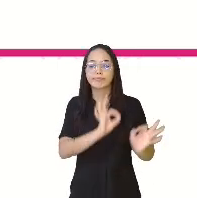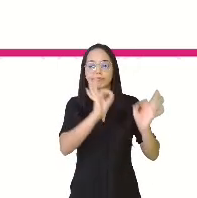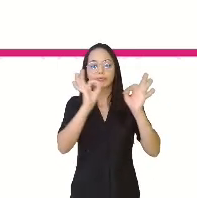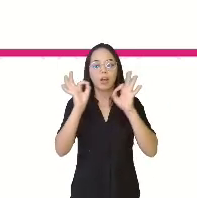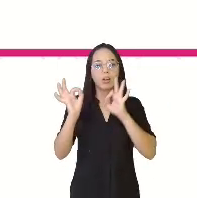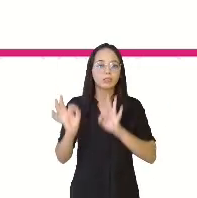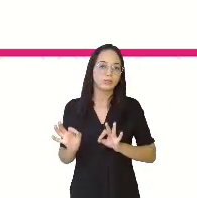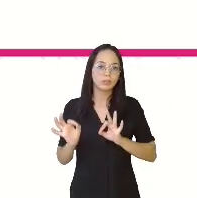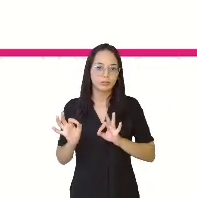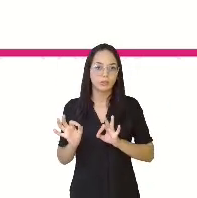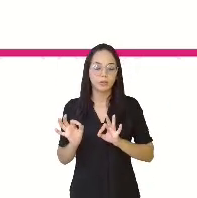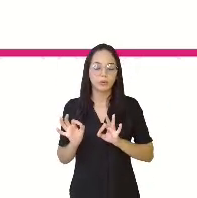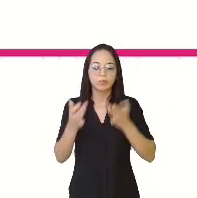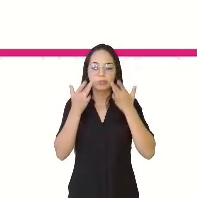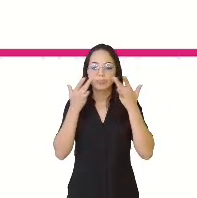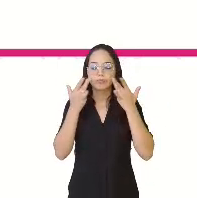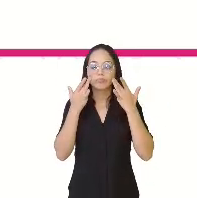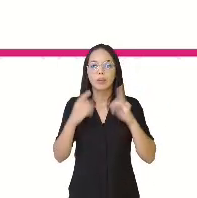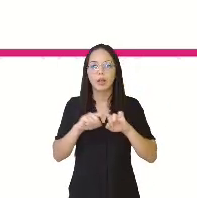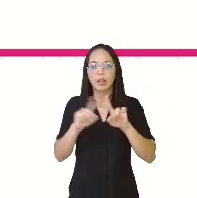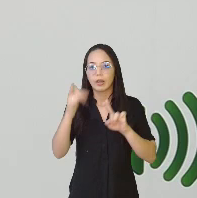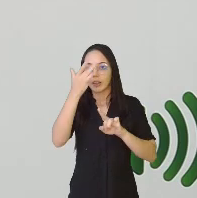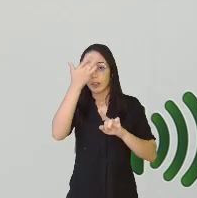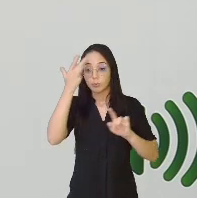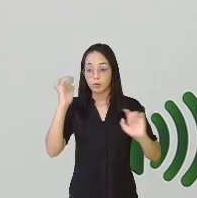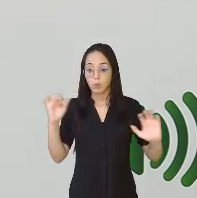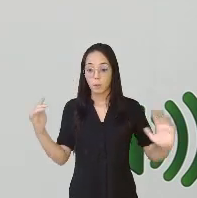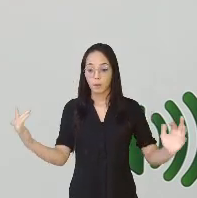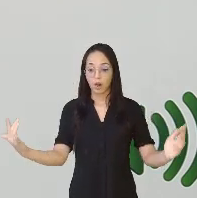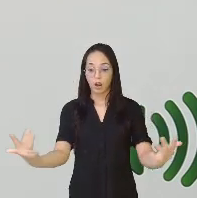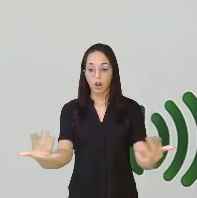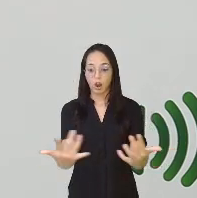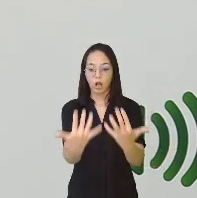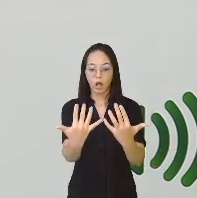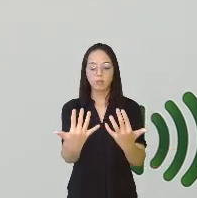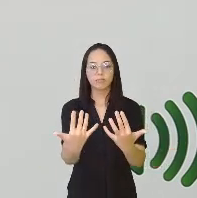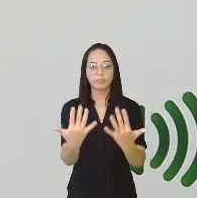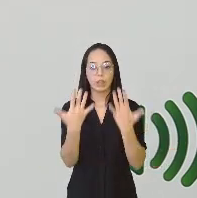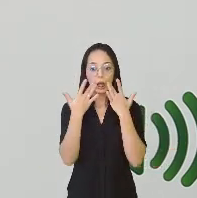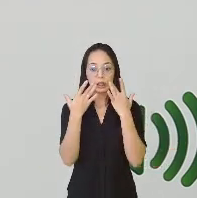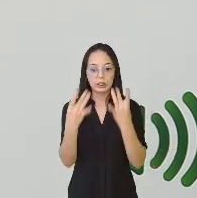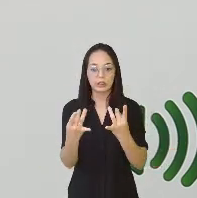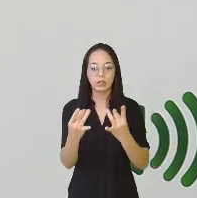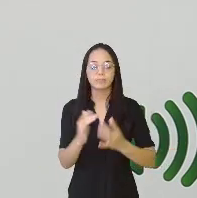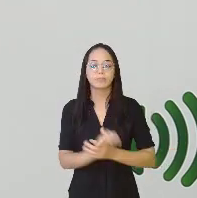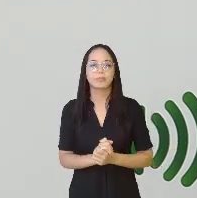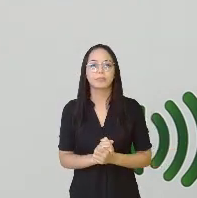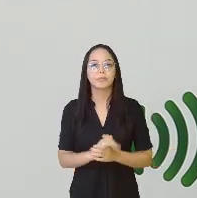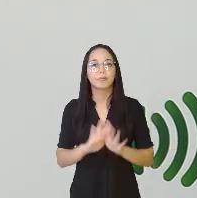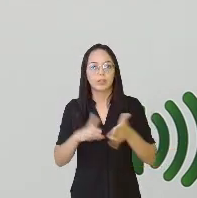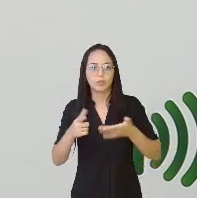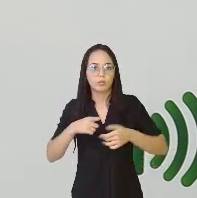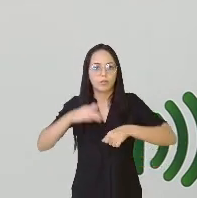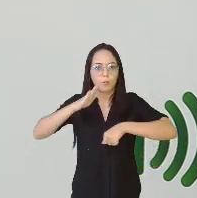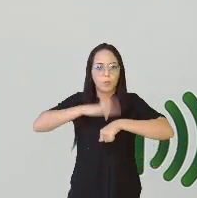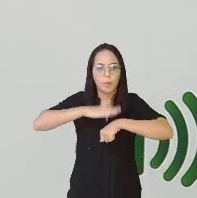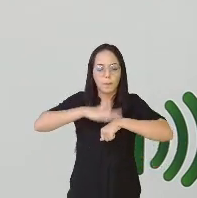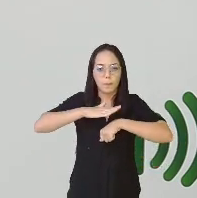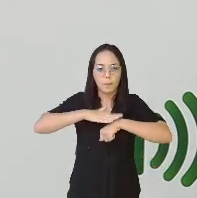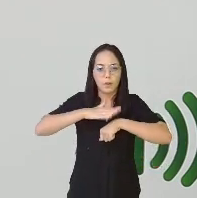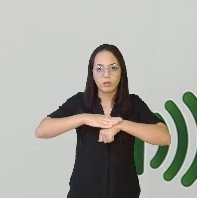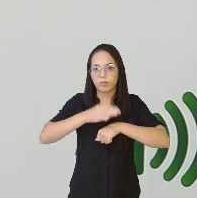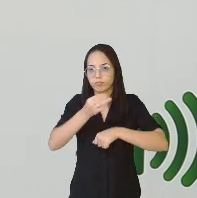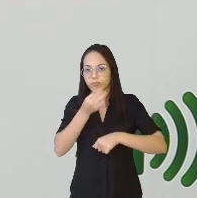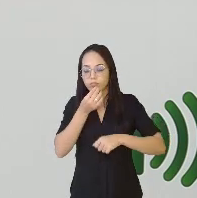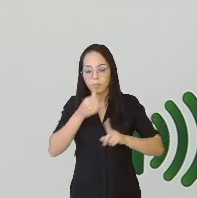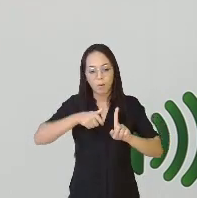encenação e a plateia está na frente dos atores, bem atenta, prestando atenção. Então, em determinado momento, em vez ali